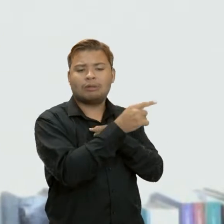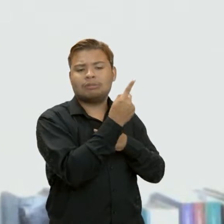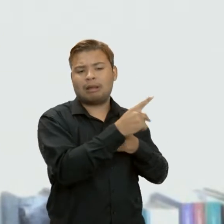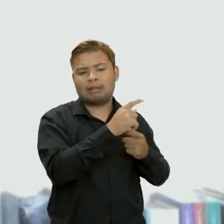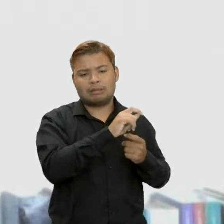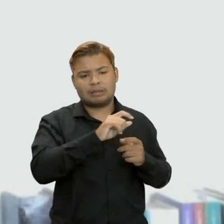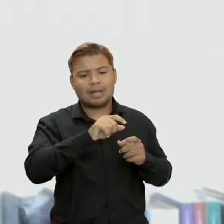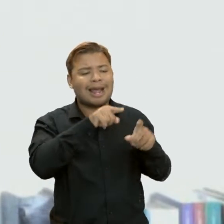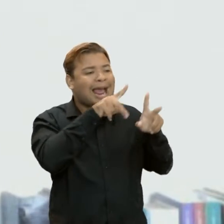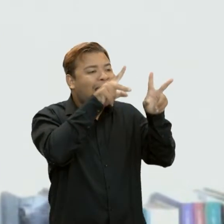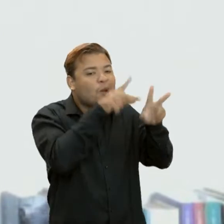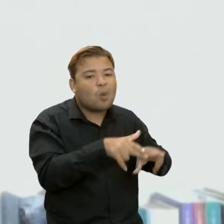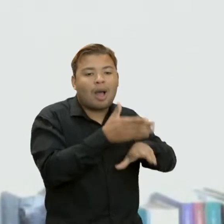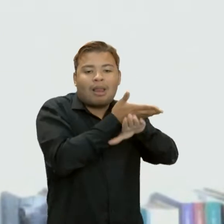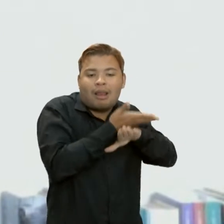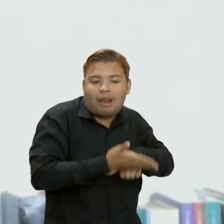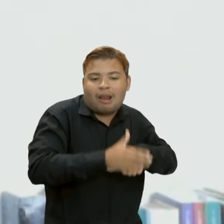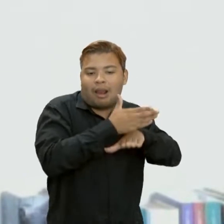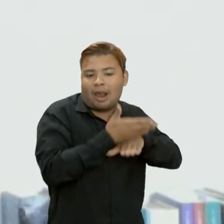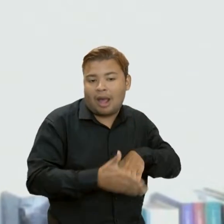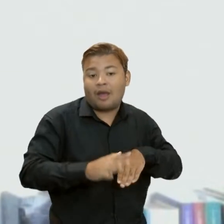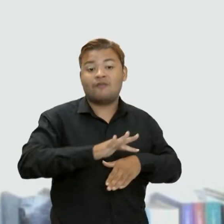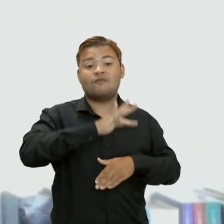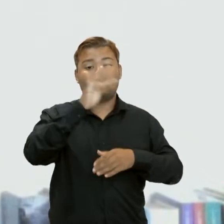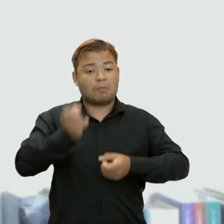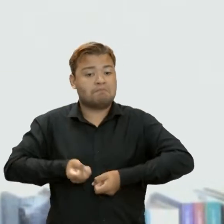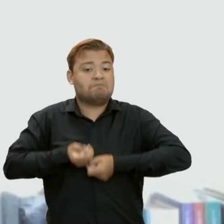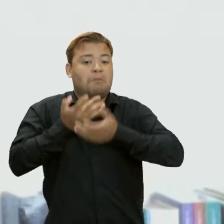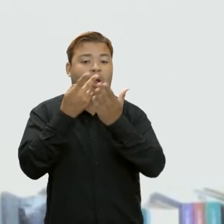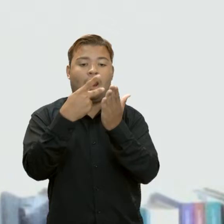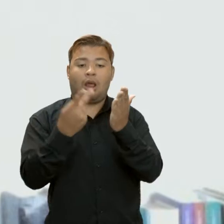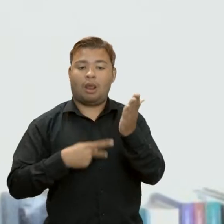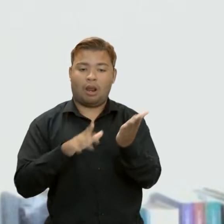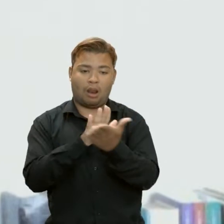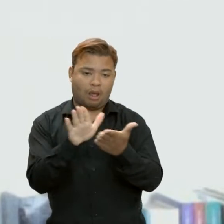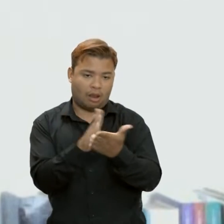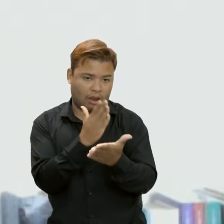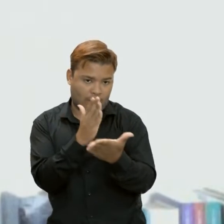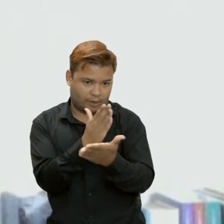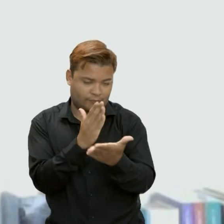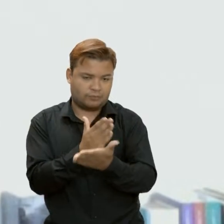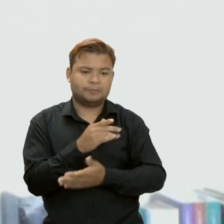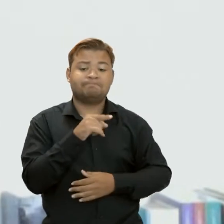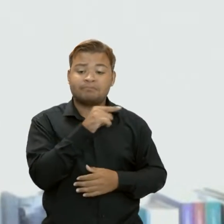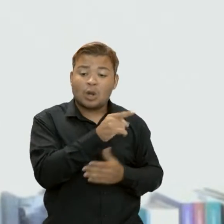como um laboratório de poesia. Então, foi ali, escrevendo crônicas, que ela foi,